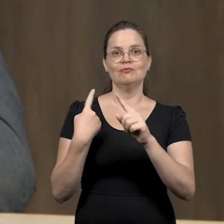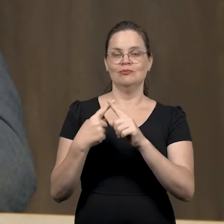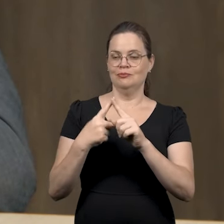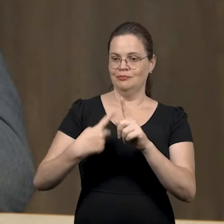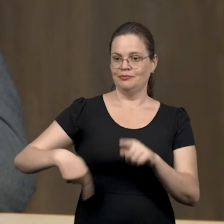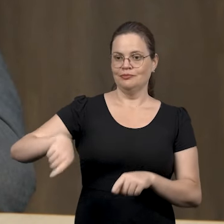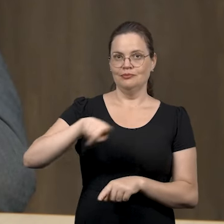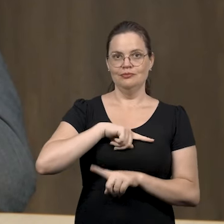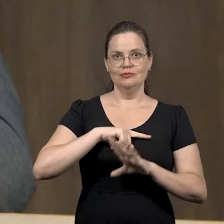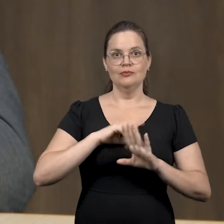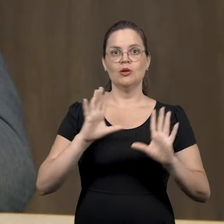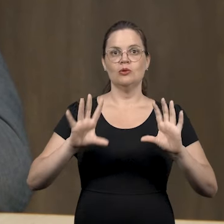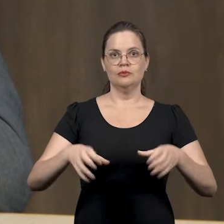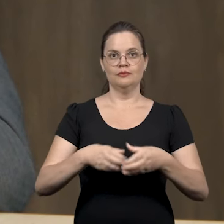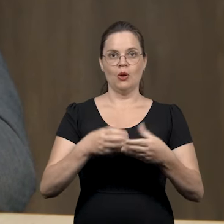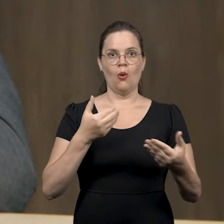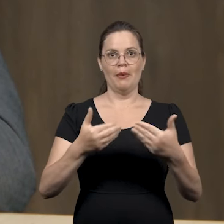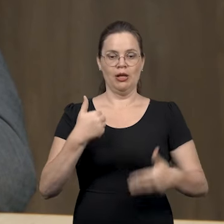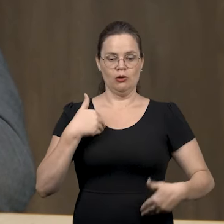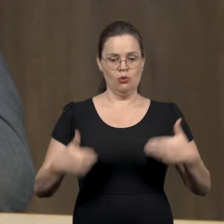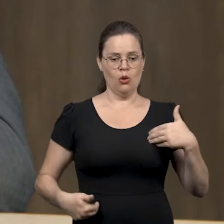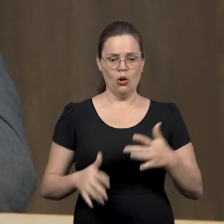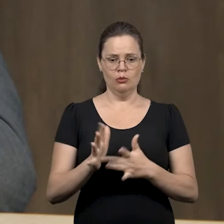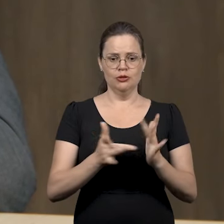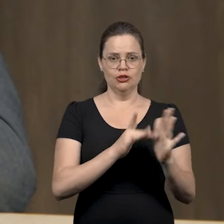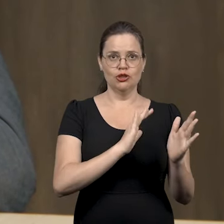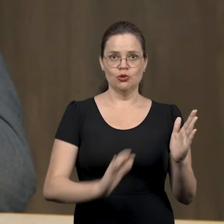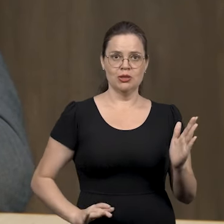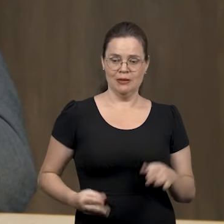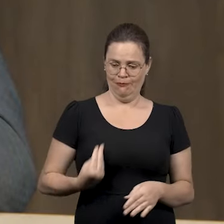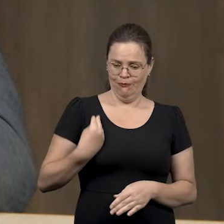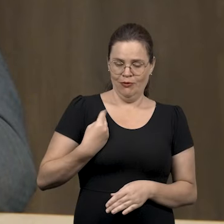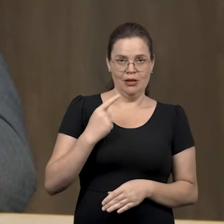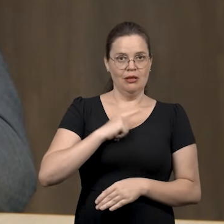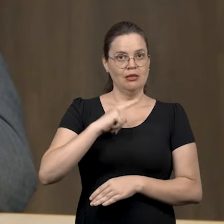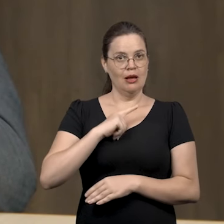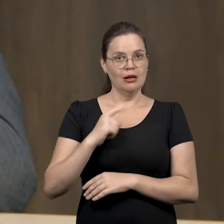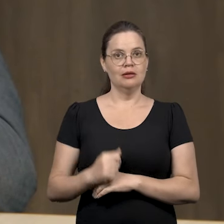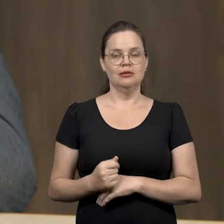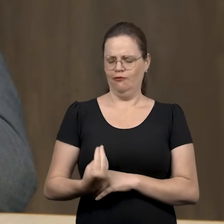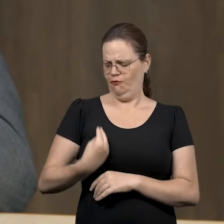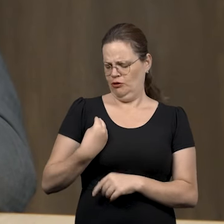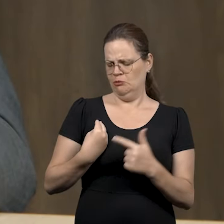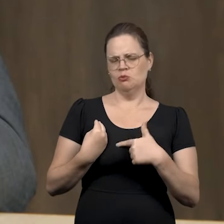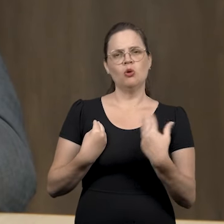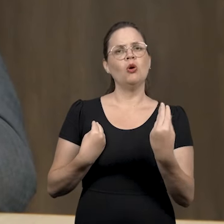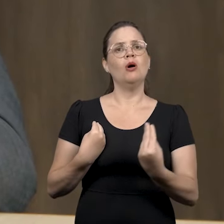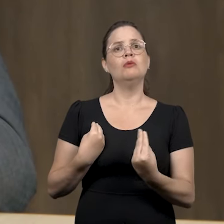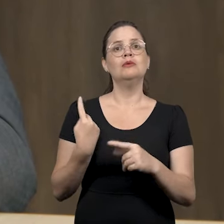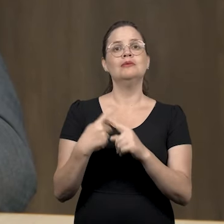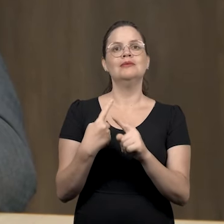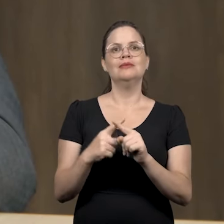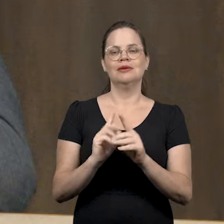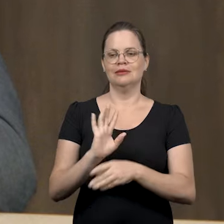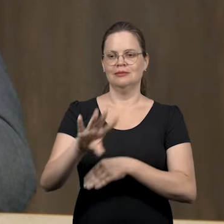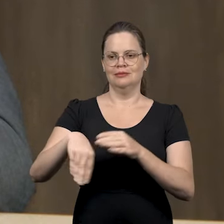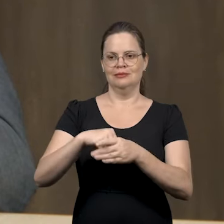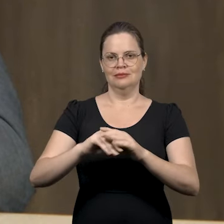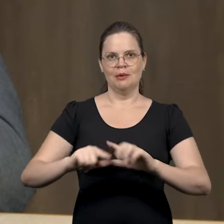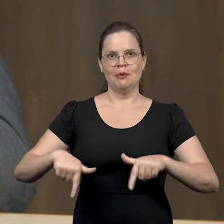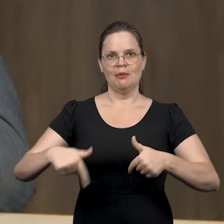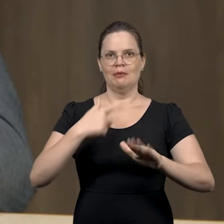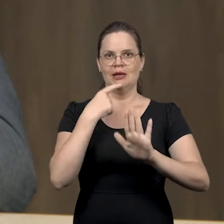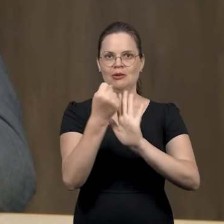corpo vivo, nós somos o corpo de Cristo. E esse corpo permanece vivo é porque em nós há a figura